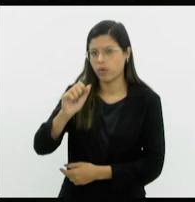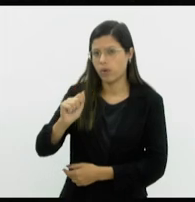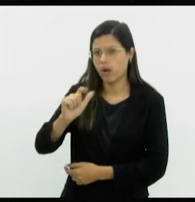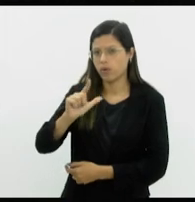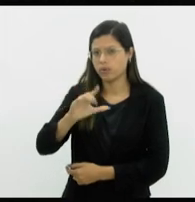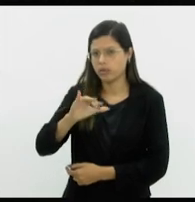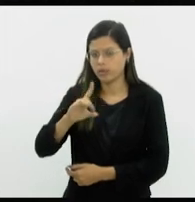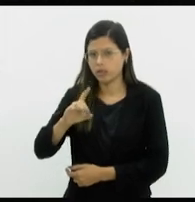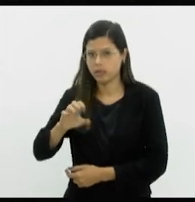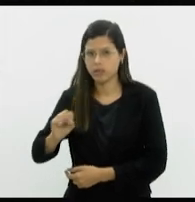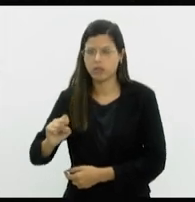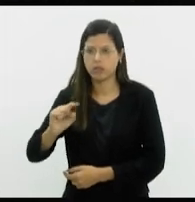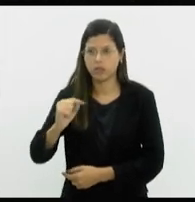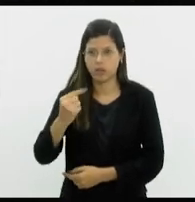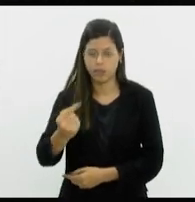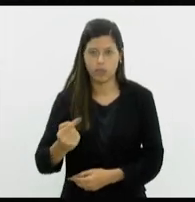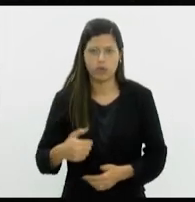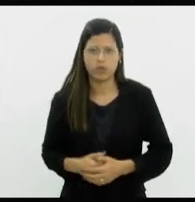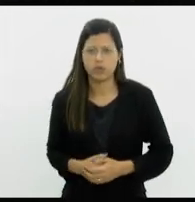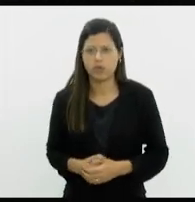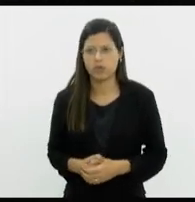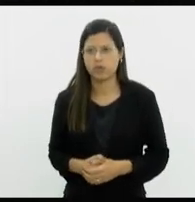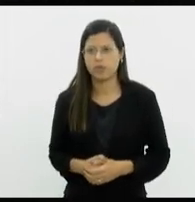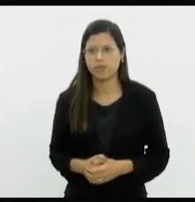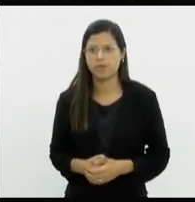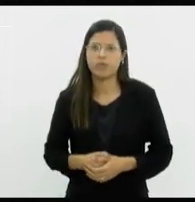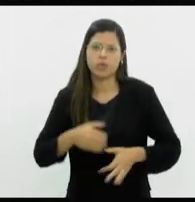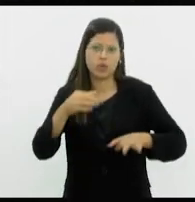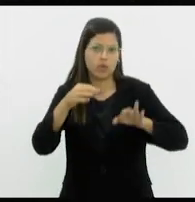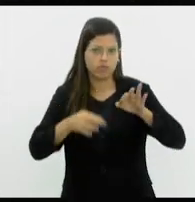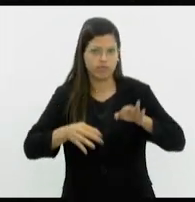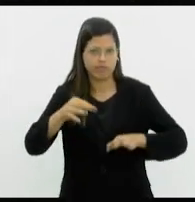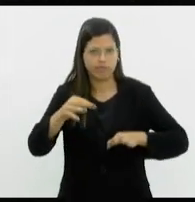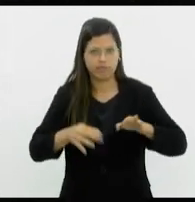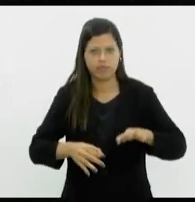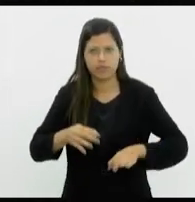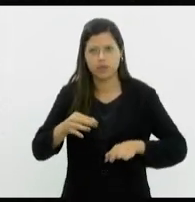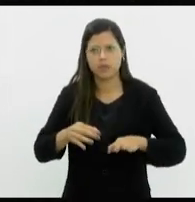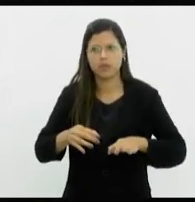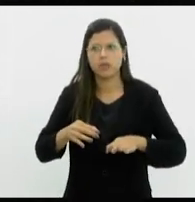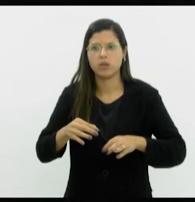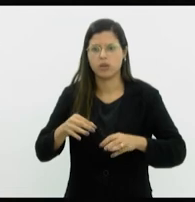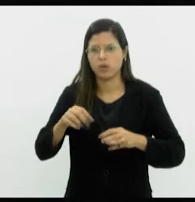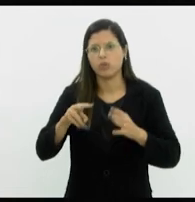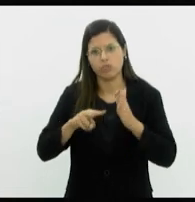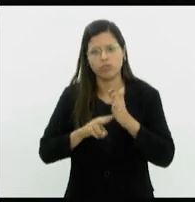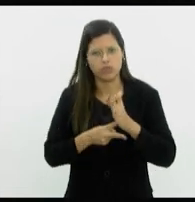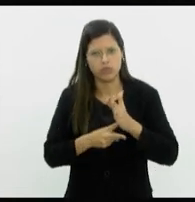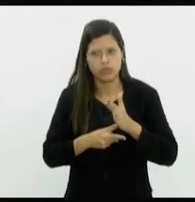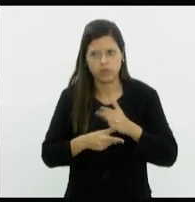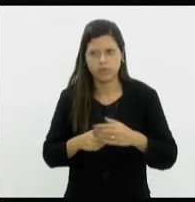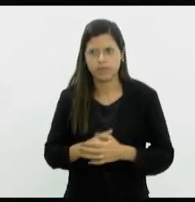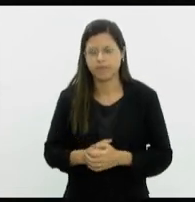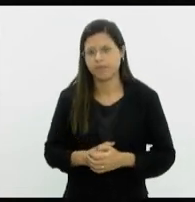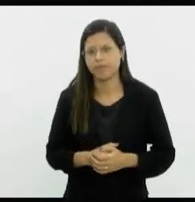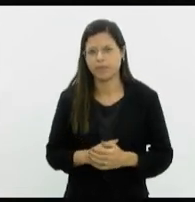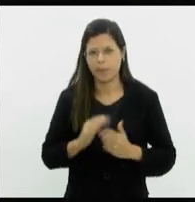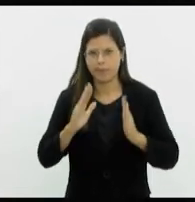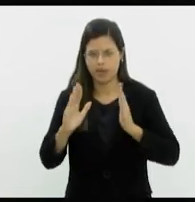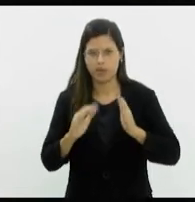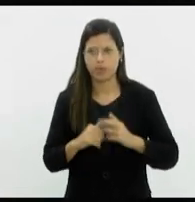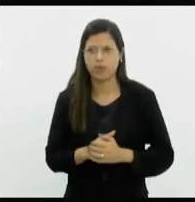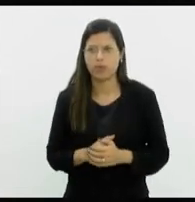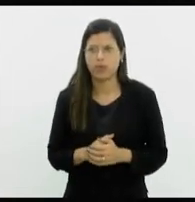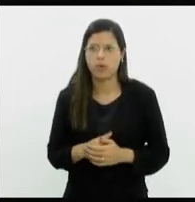uma impenetração judicial do Sidesprev, então, na época, né,